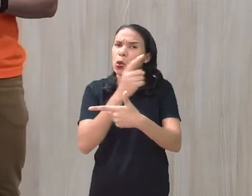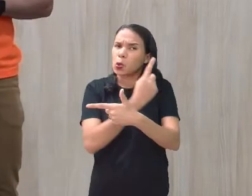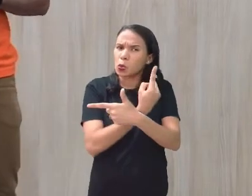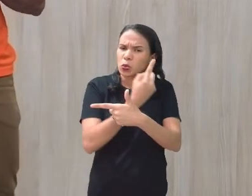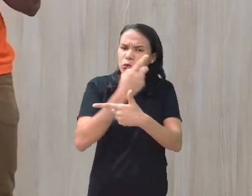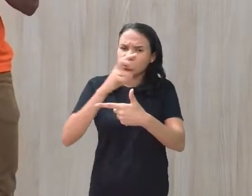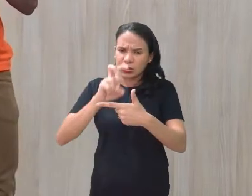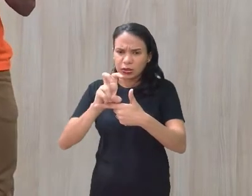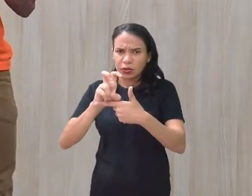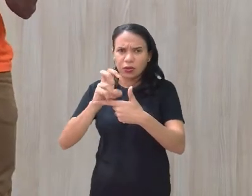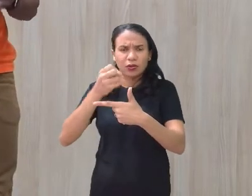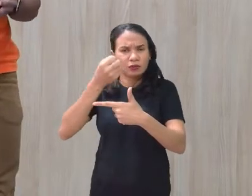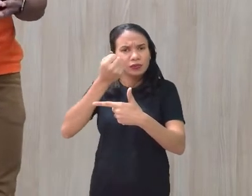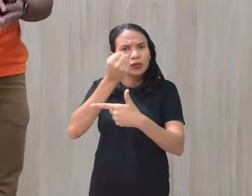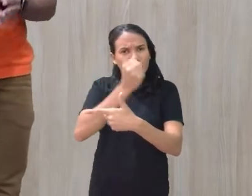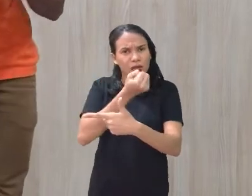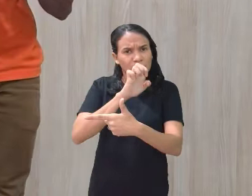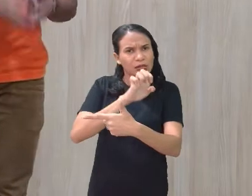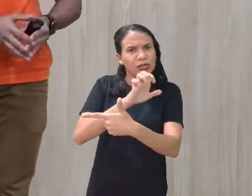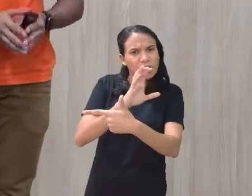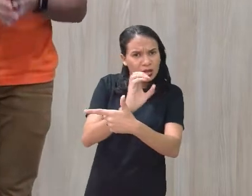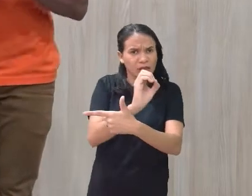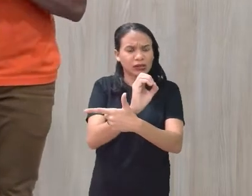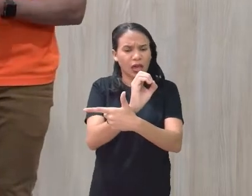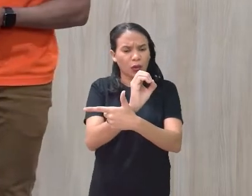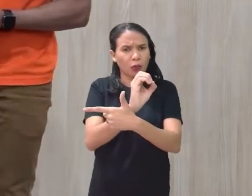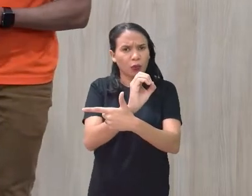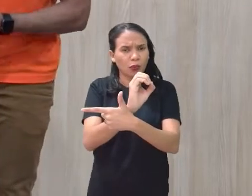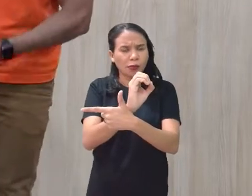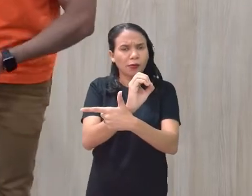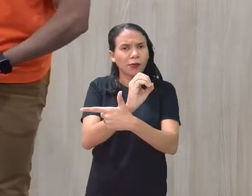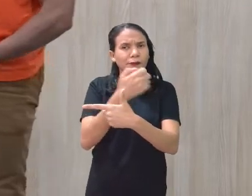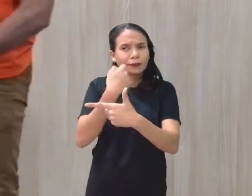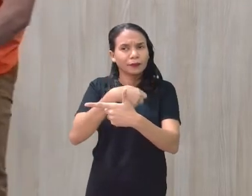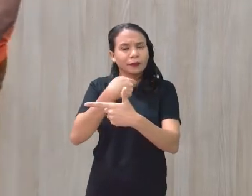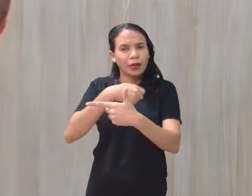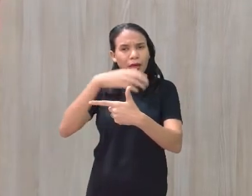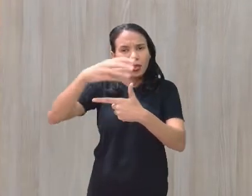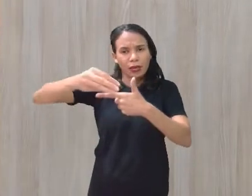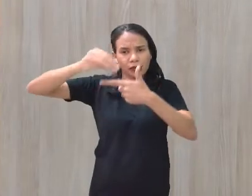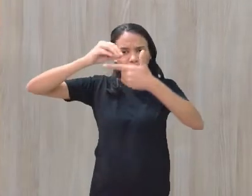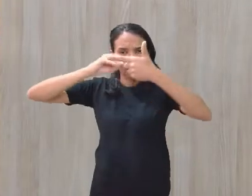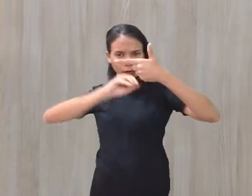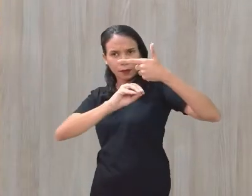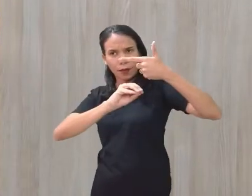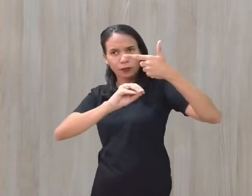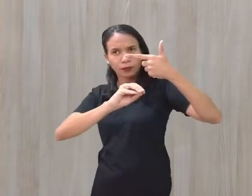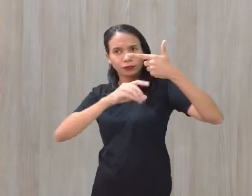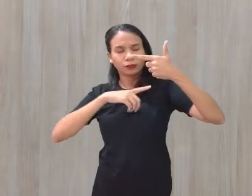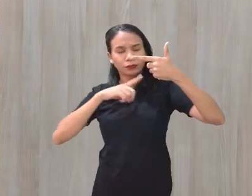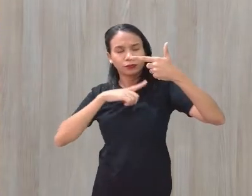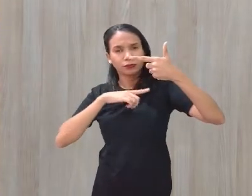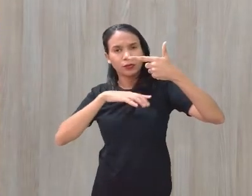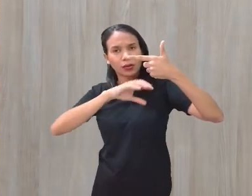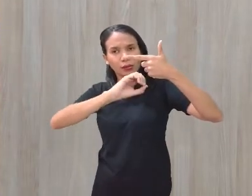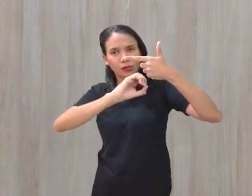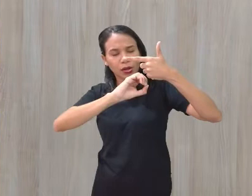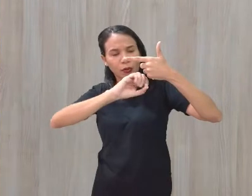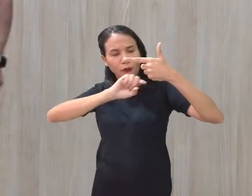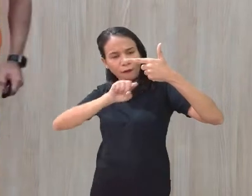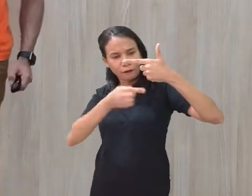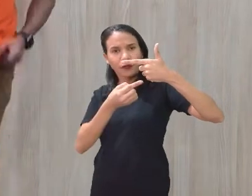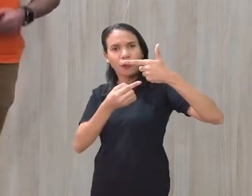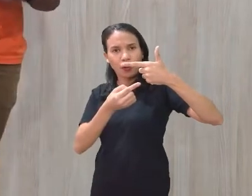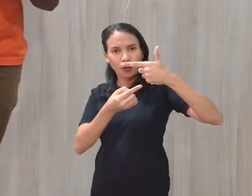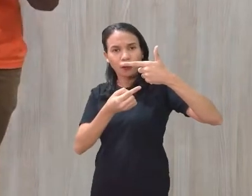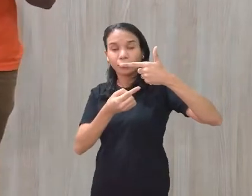eu adiciono um 0, eu tenho 10 dividido por 5. Então, aqui embaixo, eu coloco um 0 e uma